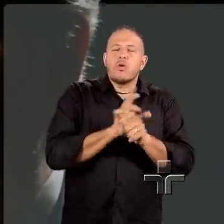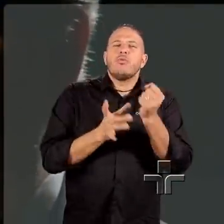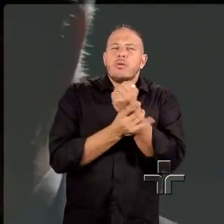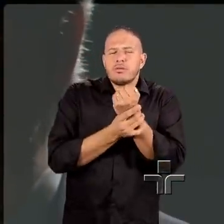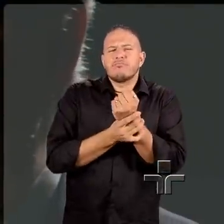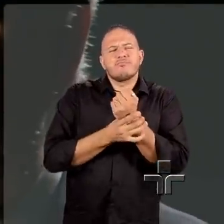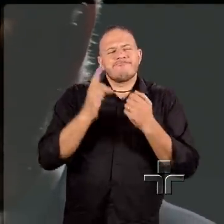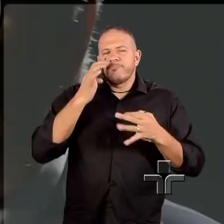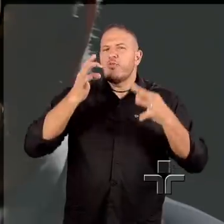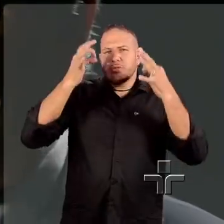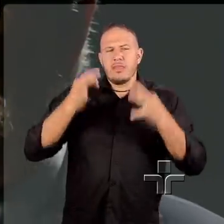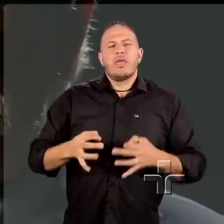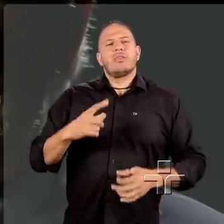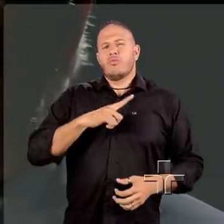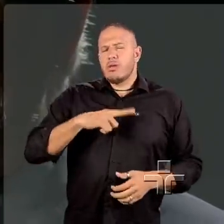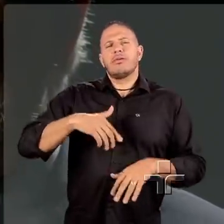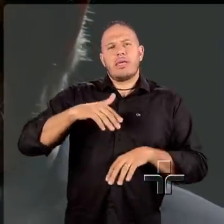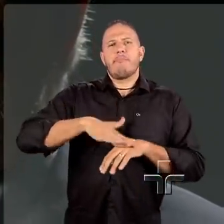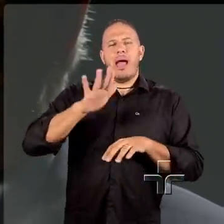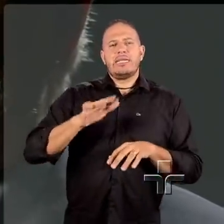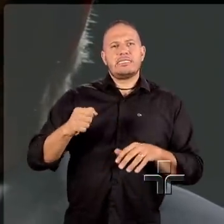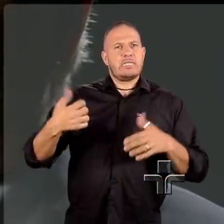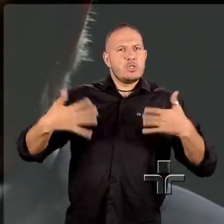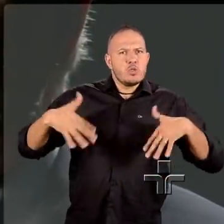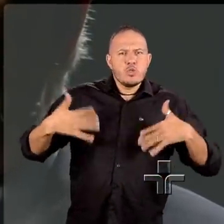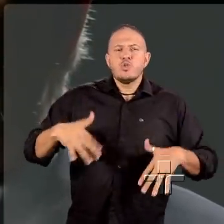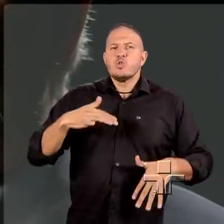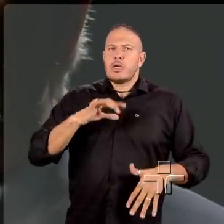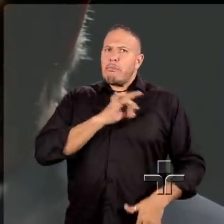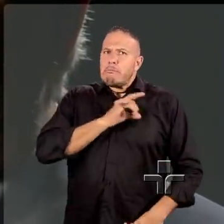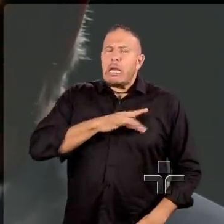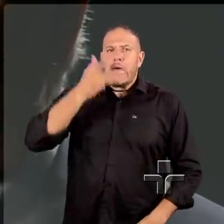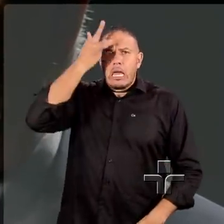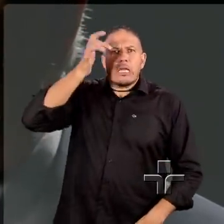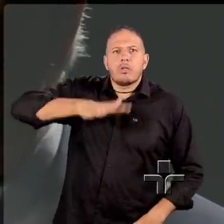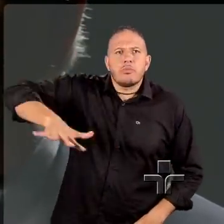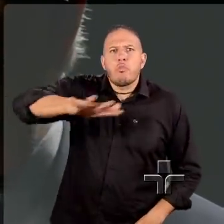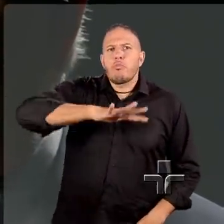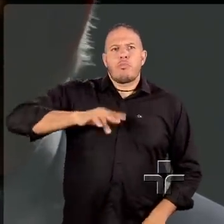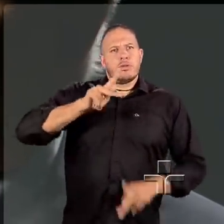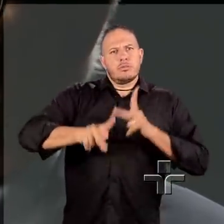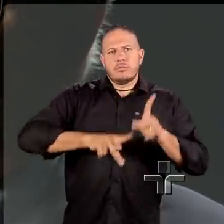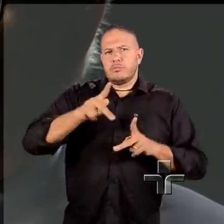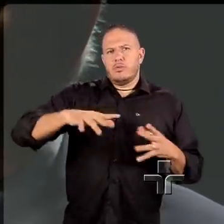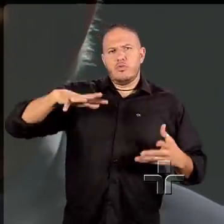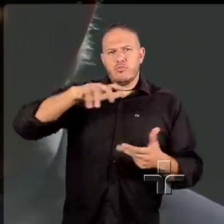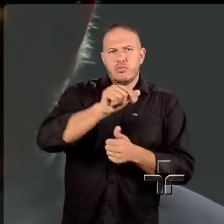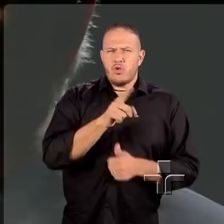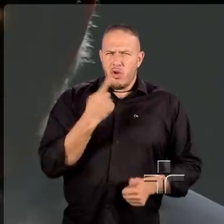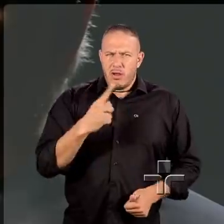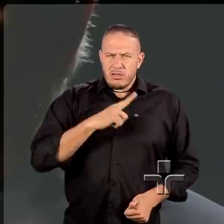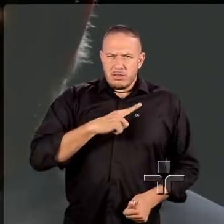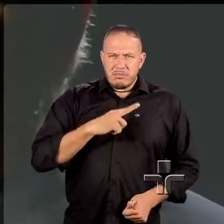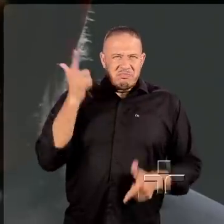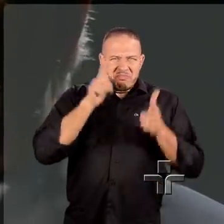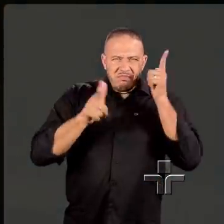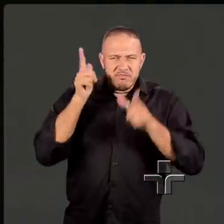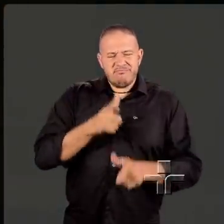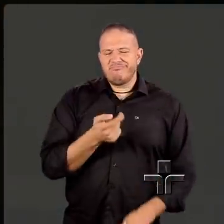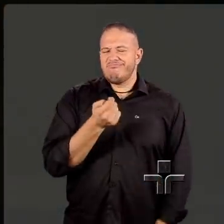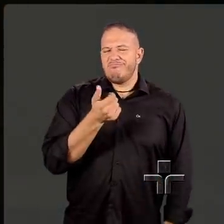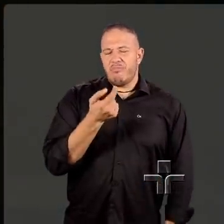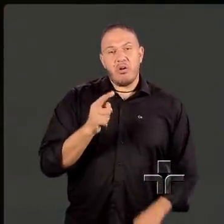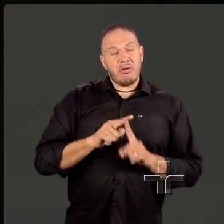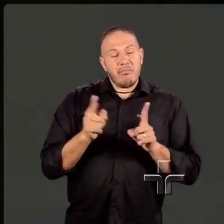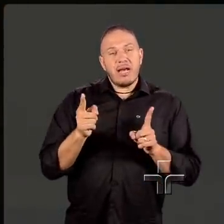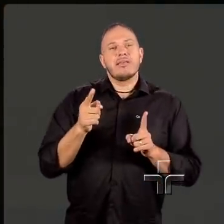sem dúvida, um dos que mais ameaça, mais atormenta a nossa população. Temos tido poucas vitórias, mas há